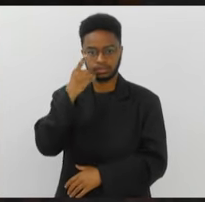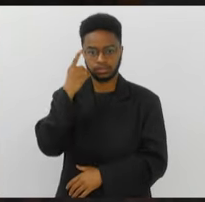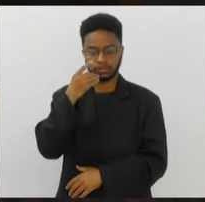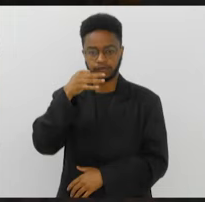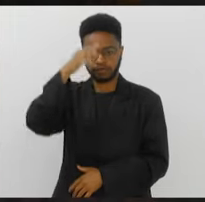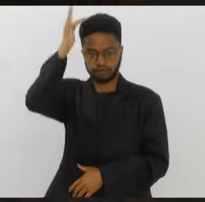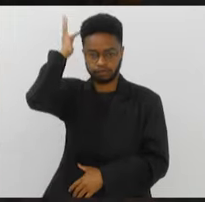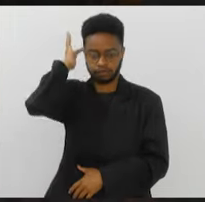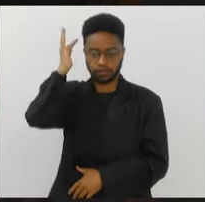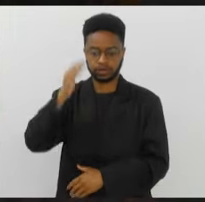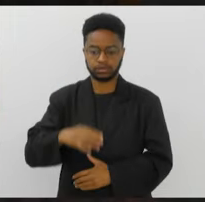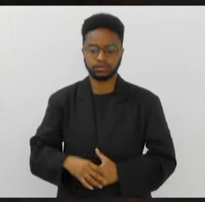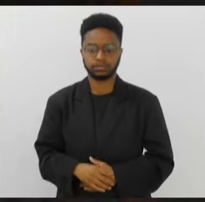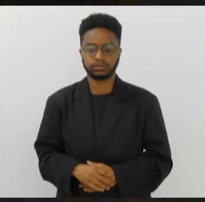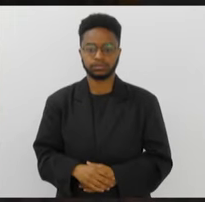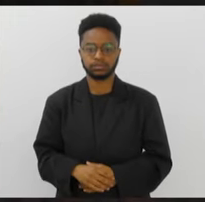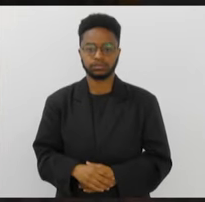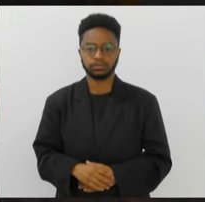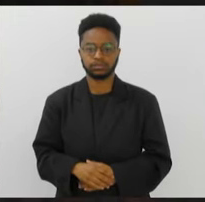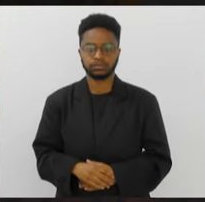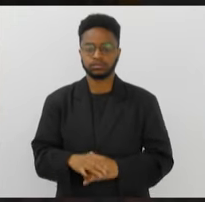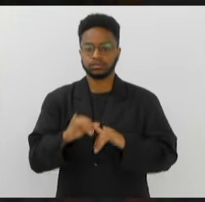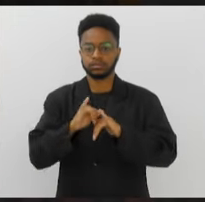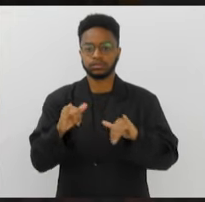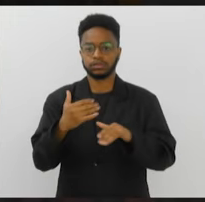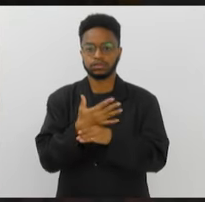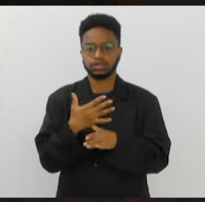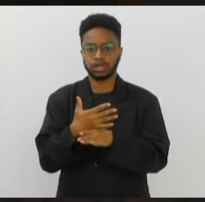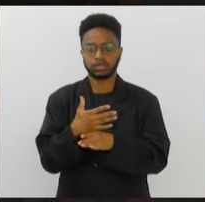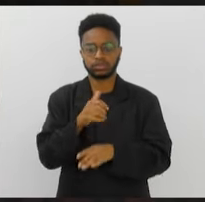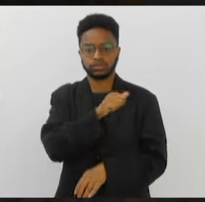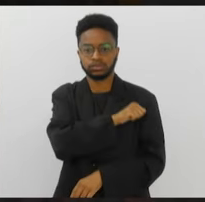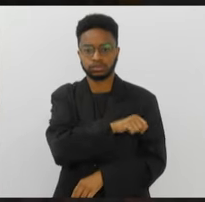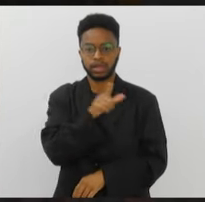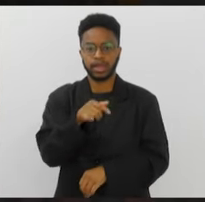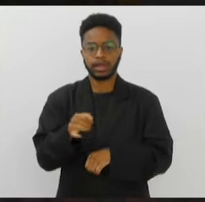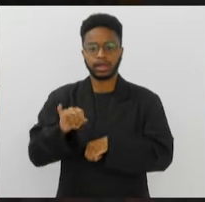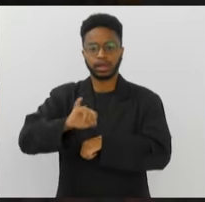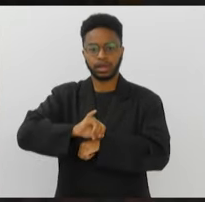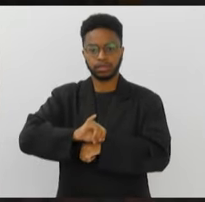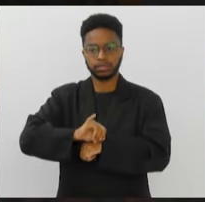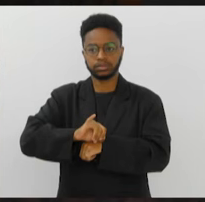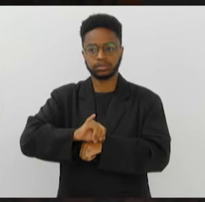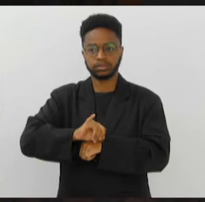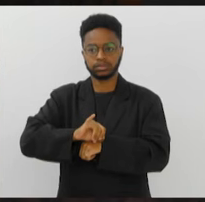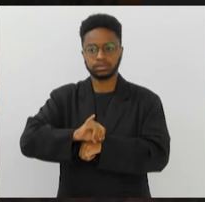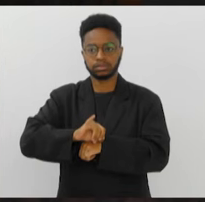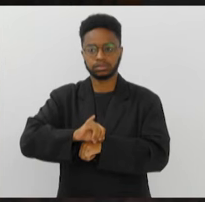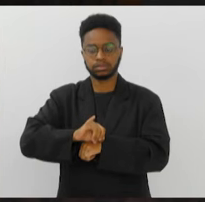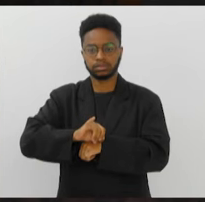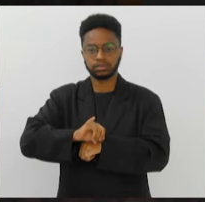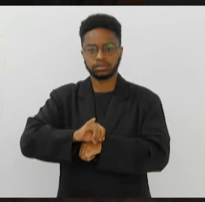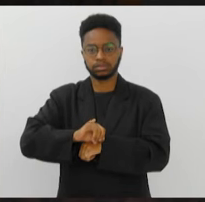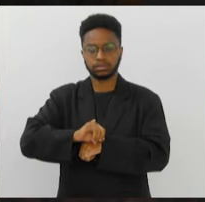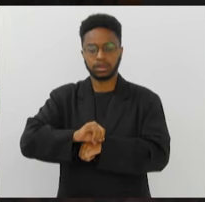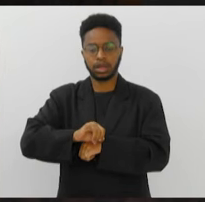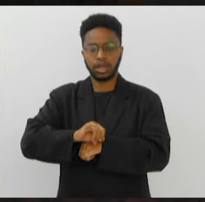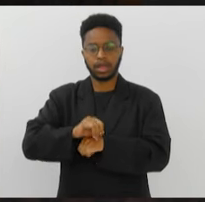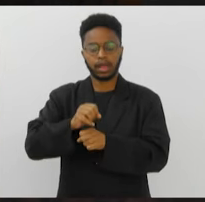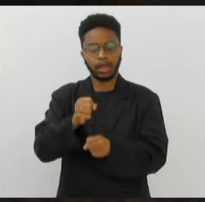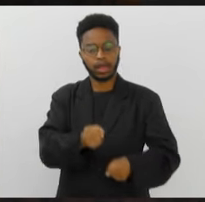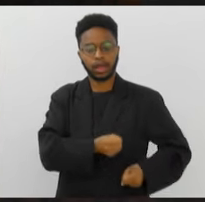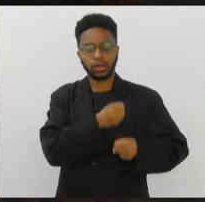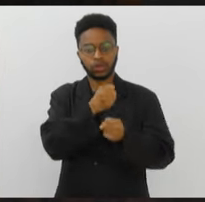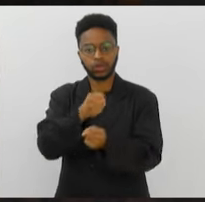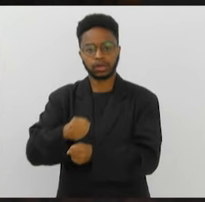Fred Pacheco, que declara o município do Rio de Janeiro como capital da paracanoagem do Estado do Rio